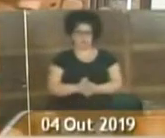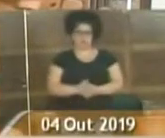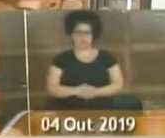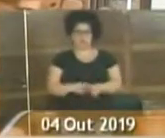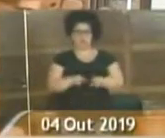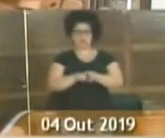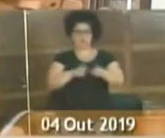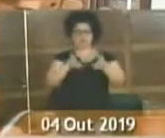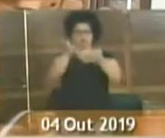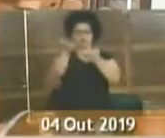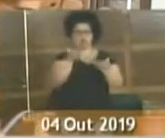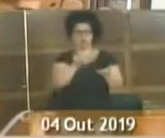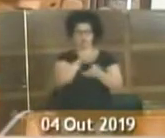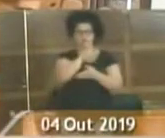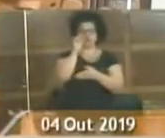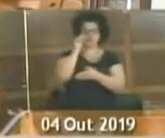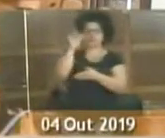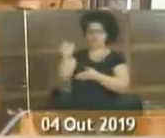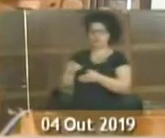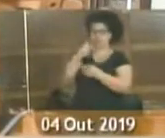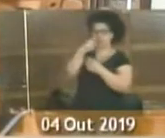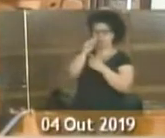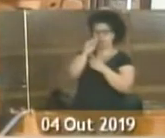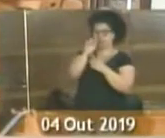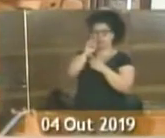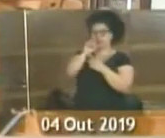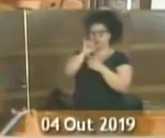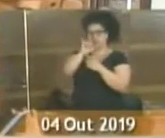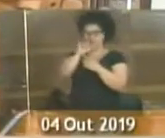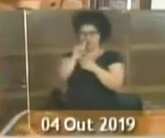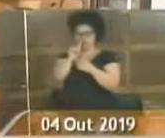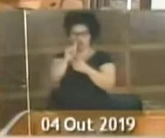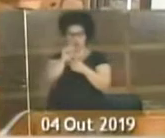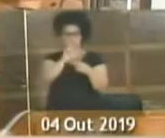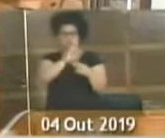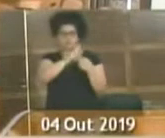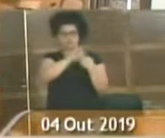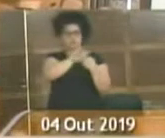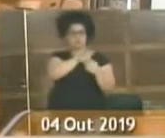Convido também a senhora Patrícia Helena, representando o bem-estar animal.